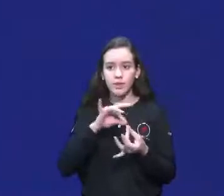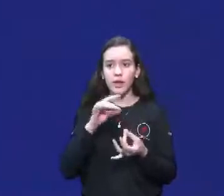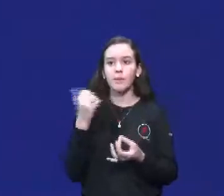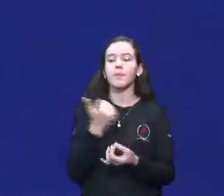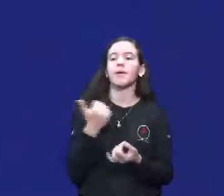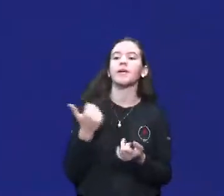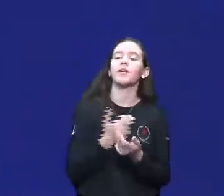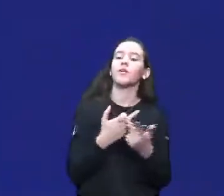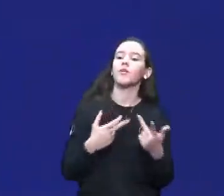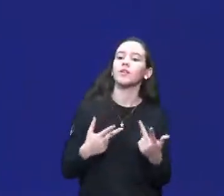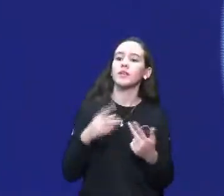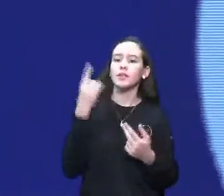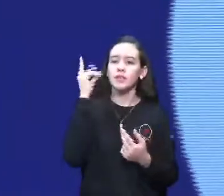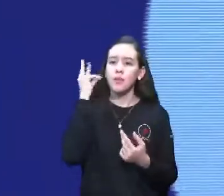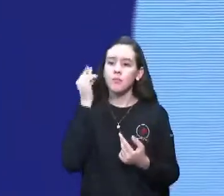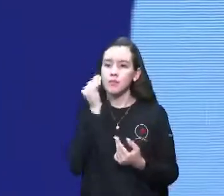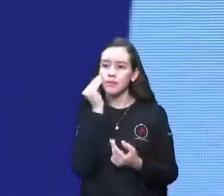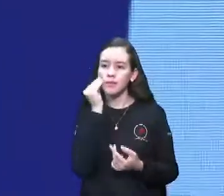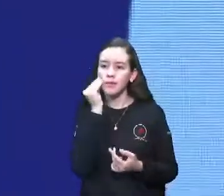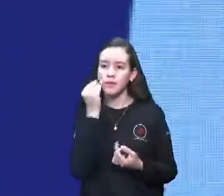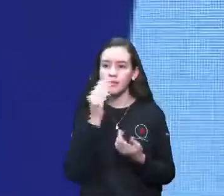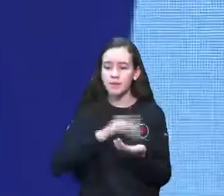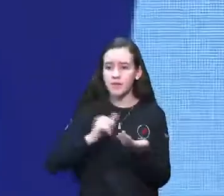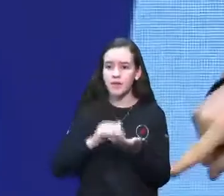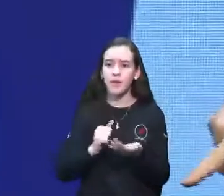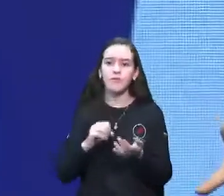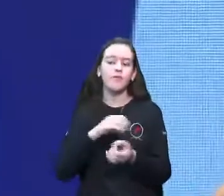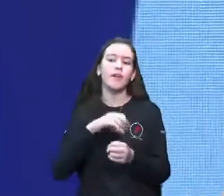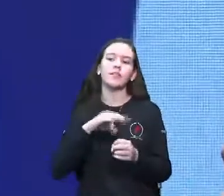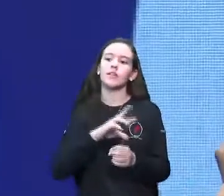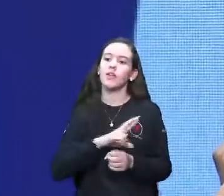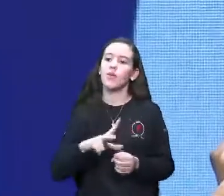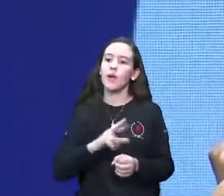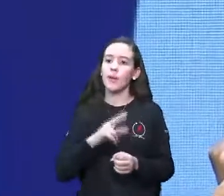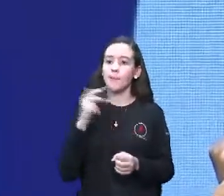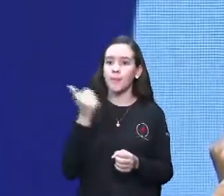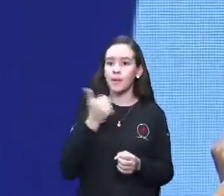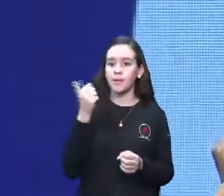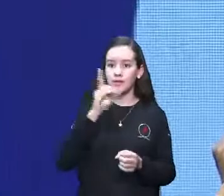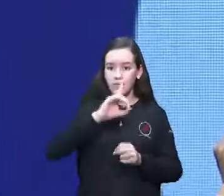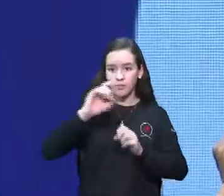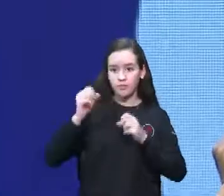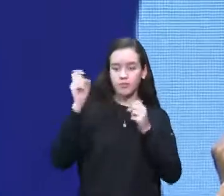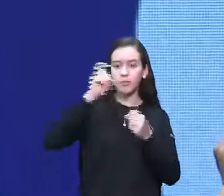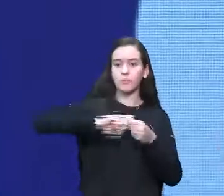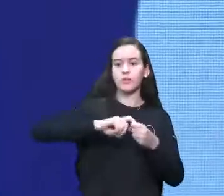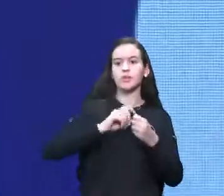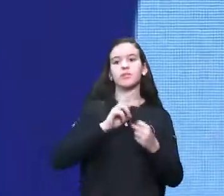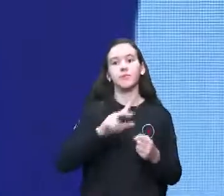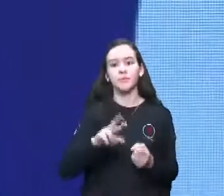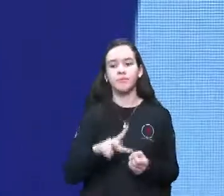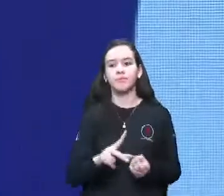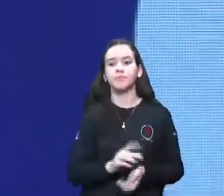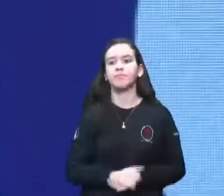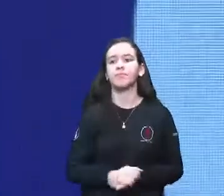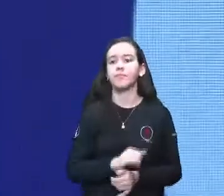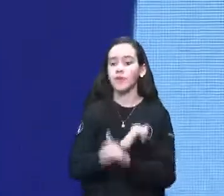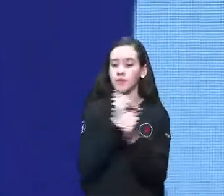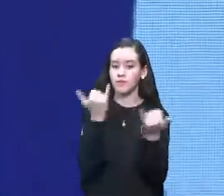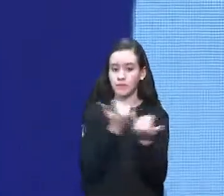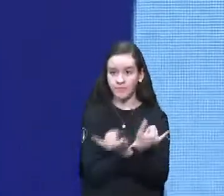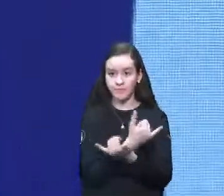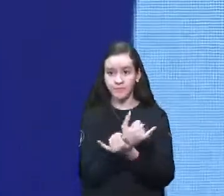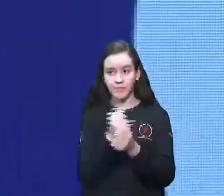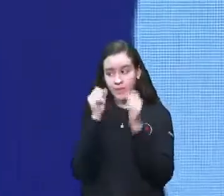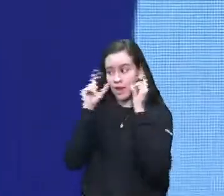não era tirar a oferta dele, e a primeira que Deus faria não seria devolver a oferta para ele. Fala com seu irmão, fica ligado,